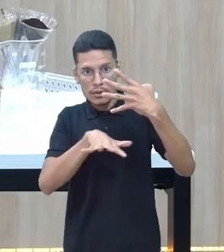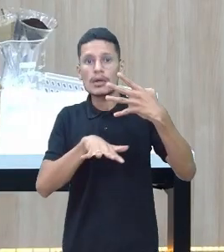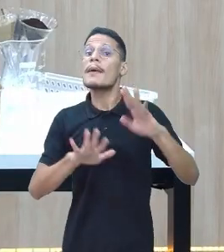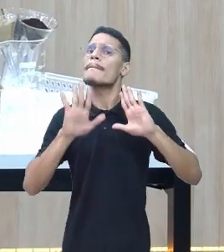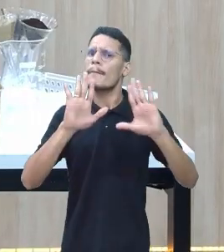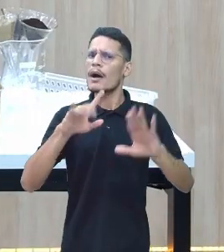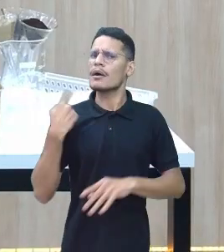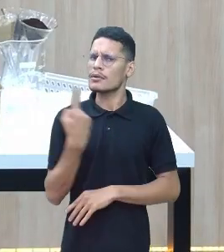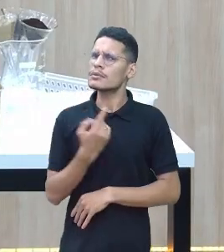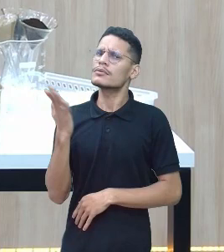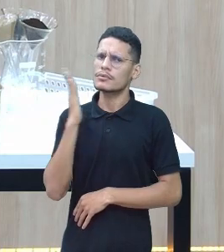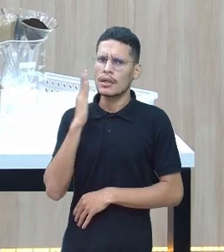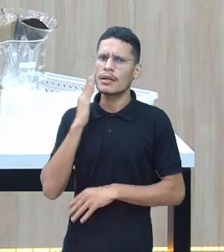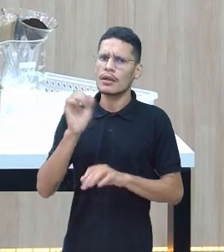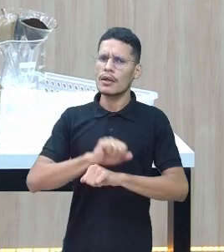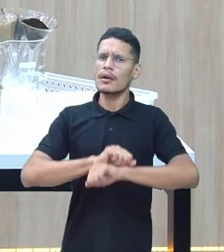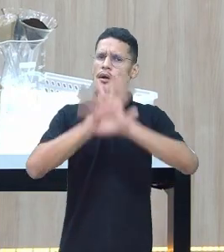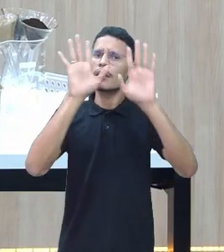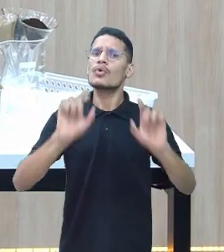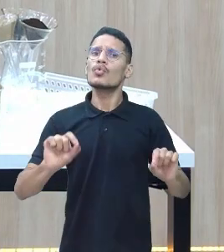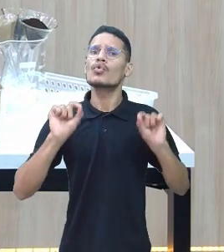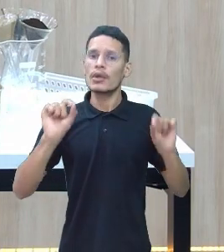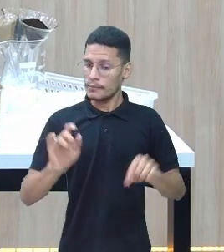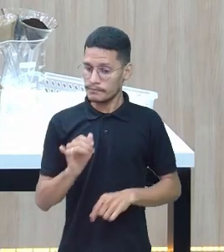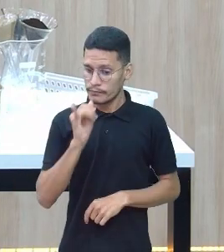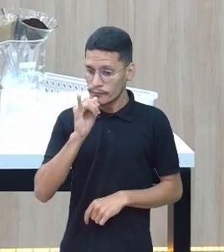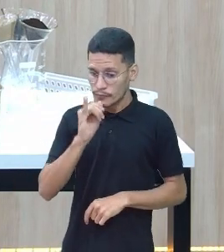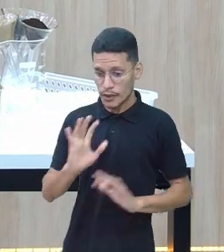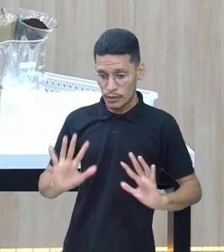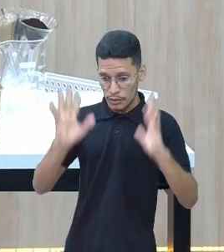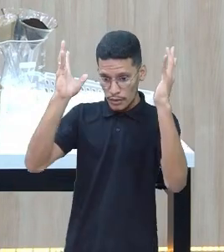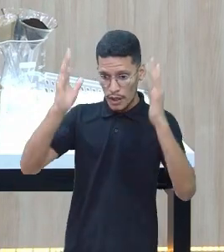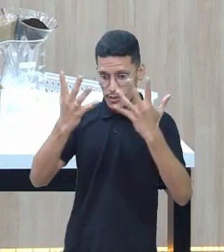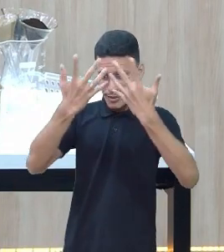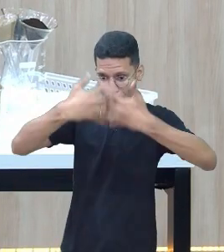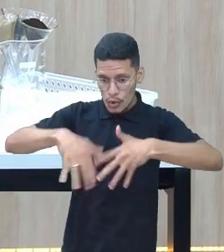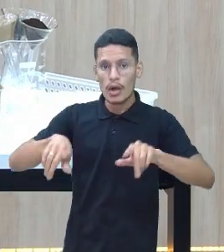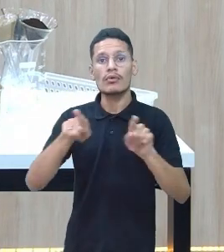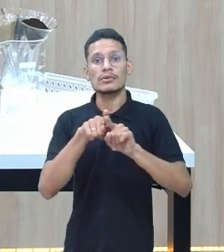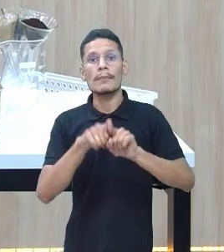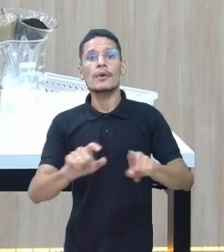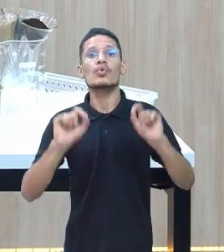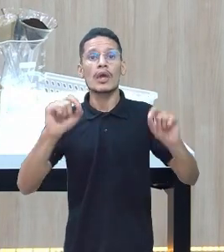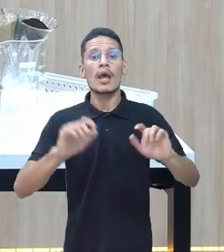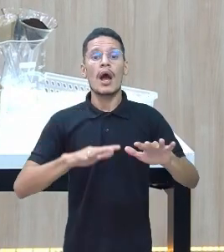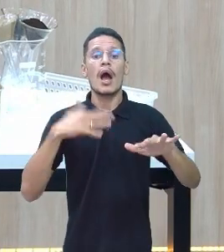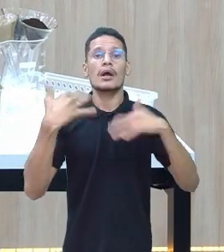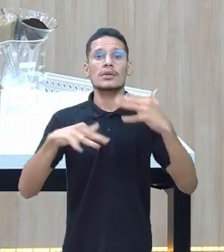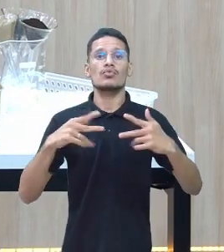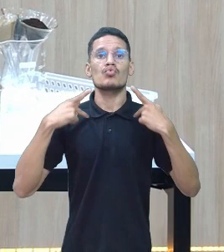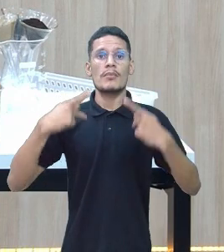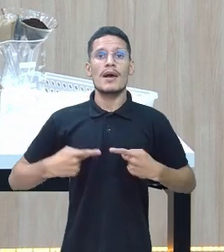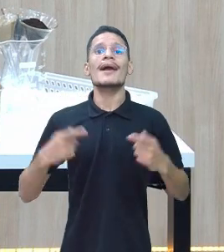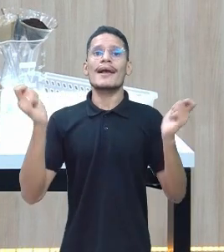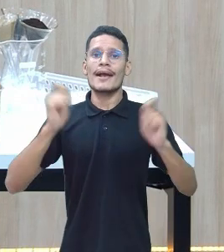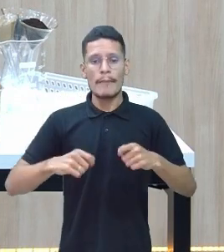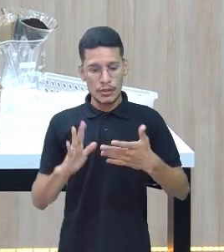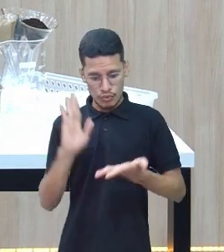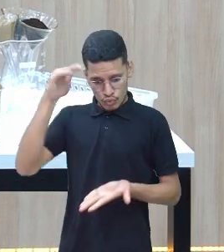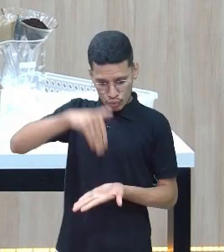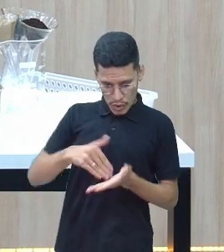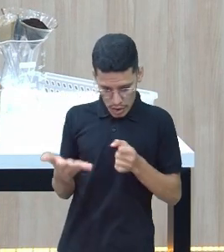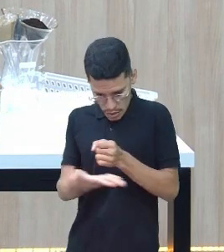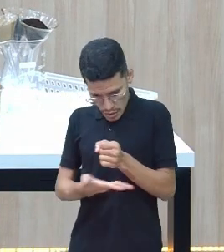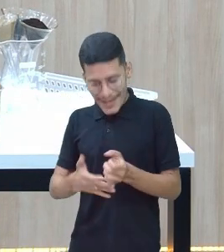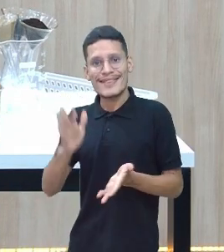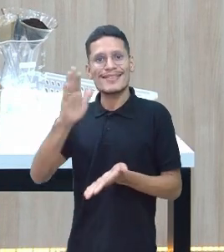né, que os fenômenos da natureza e a ação do homem podem remover essa rocha matriz. E quando ela